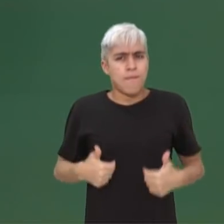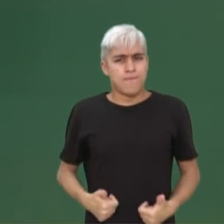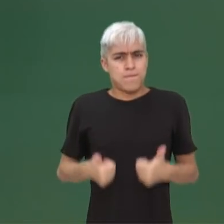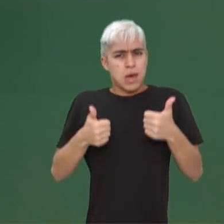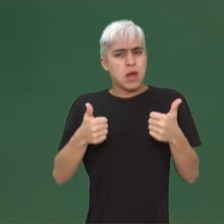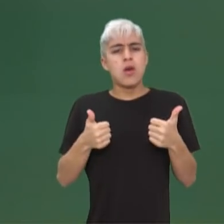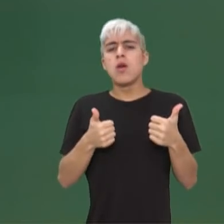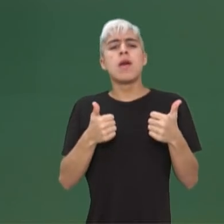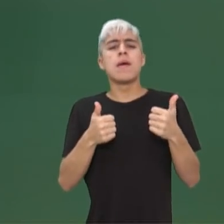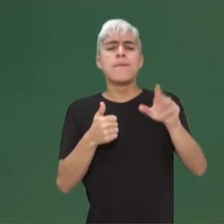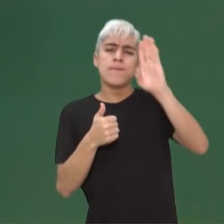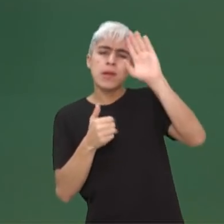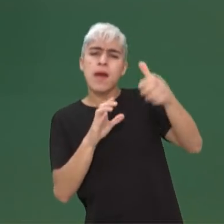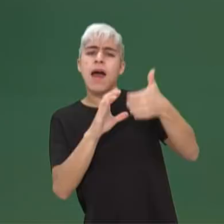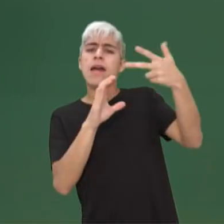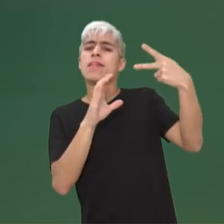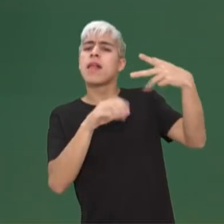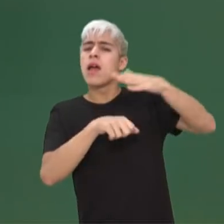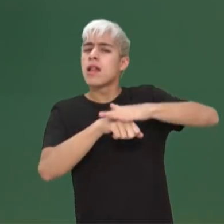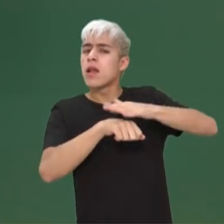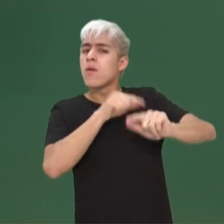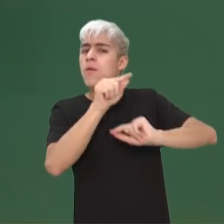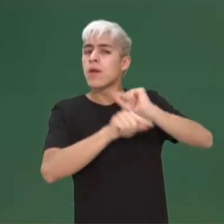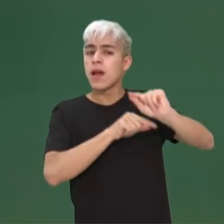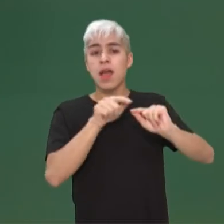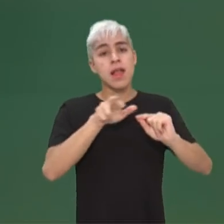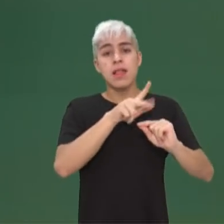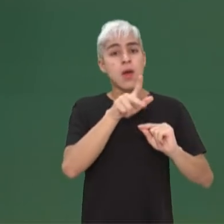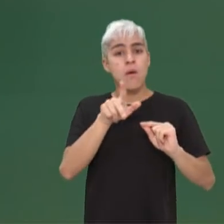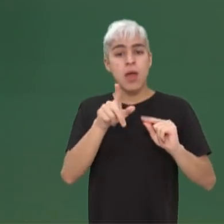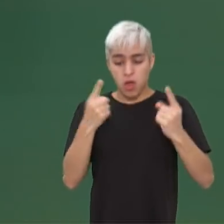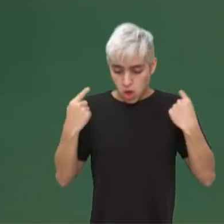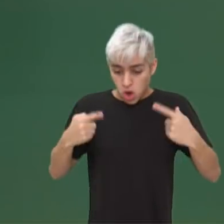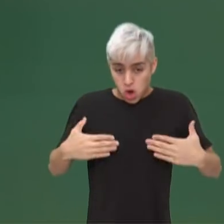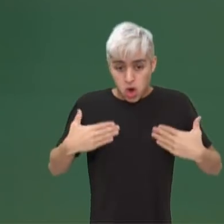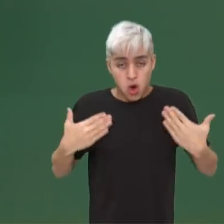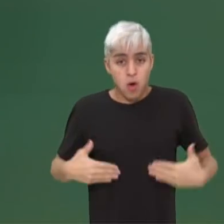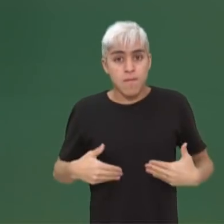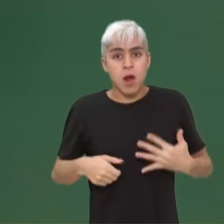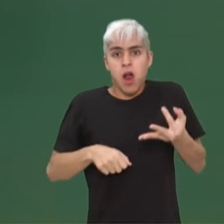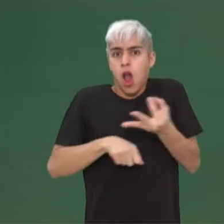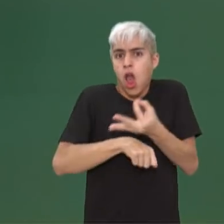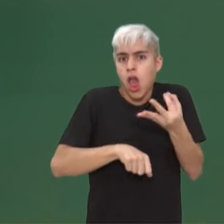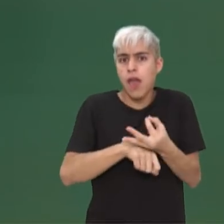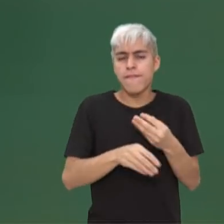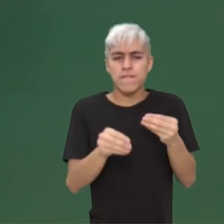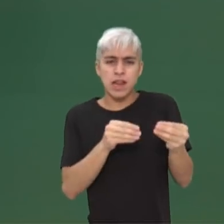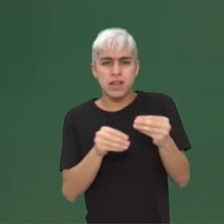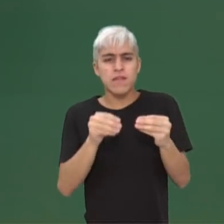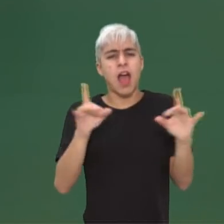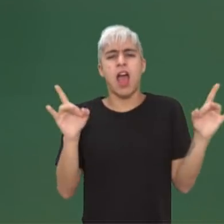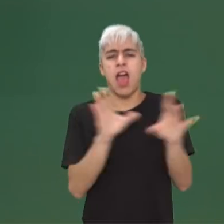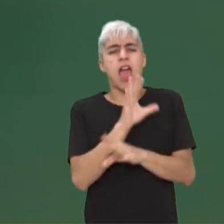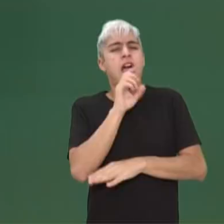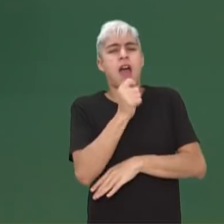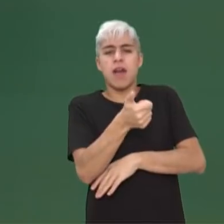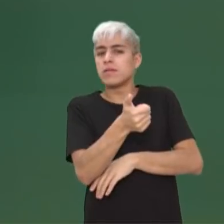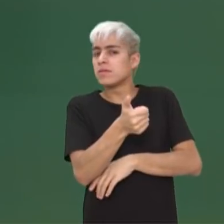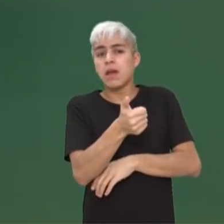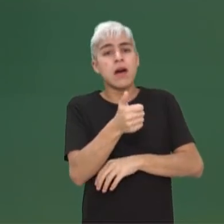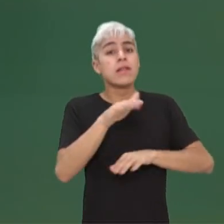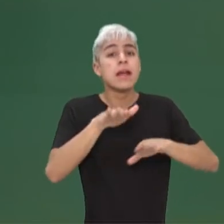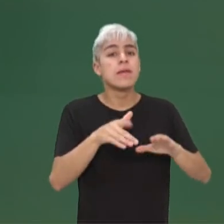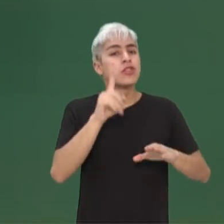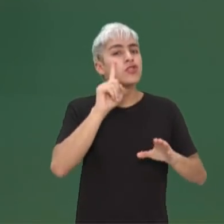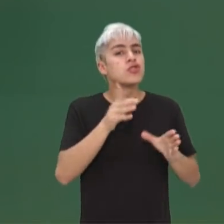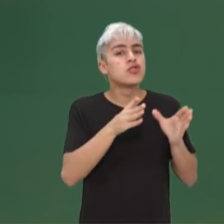a principal característica dela é que você não vai construir um corpo resistente, um corpo flexível do dia para a noite. E tudo isso vai depender do andamento